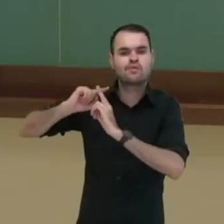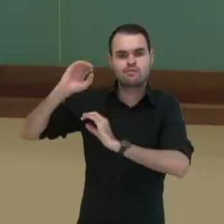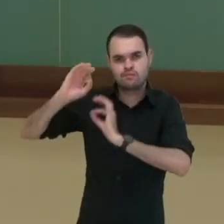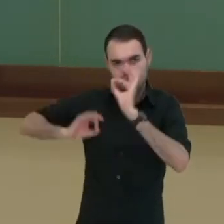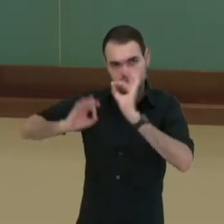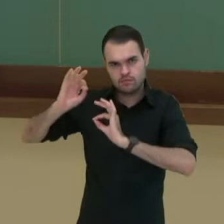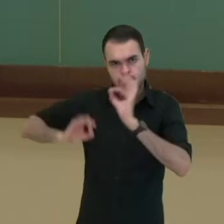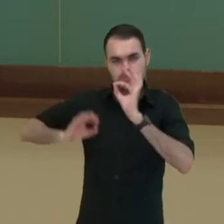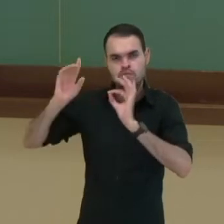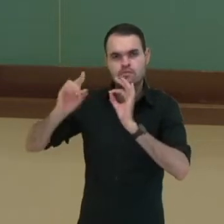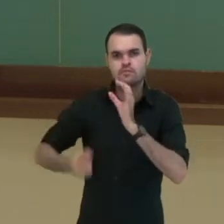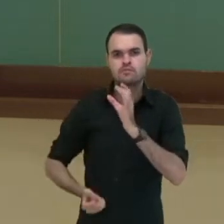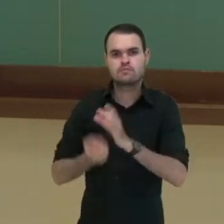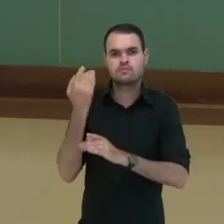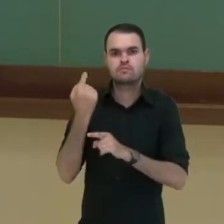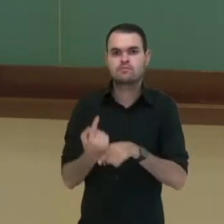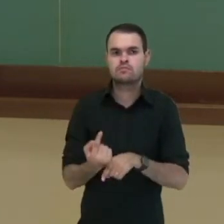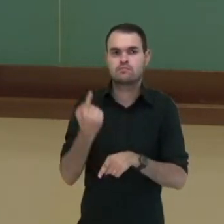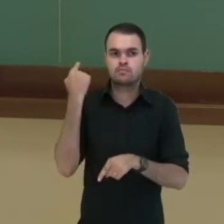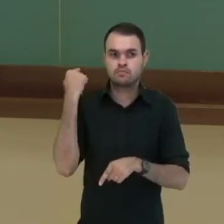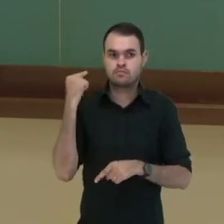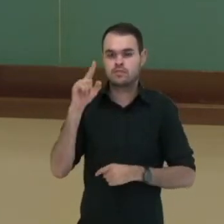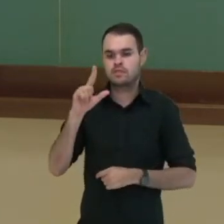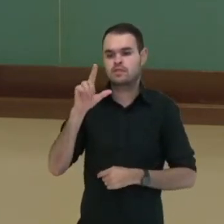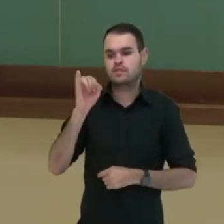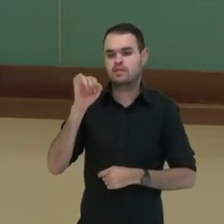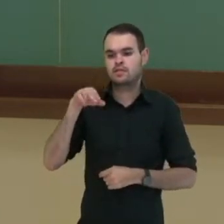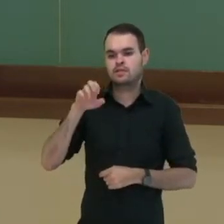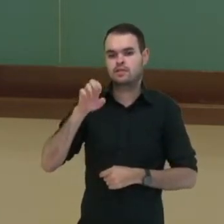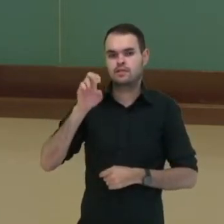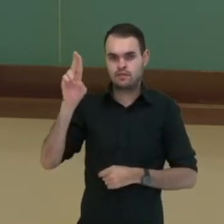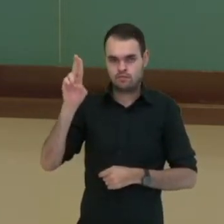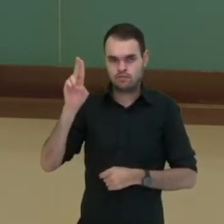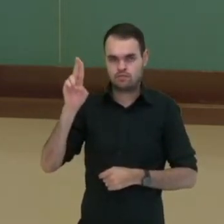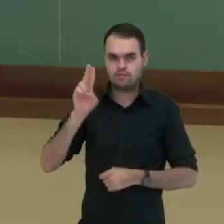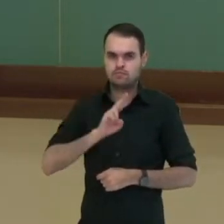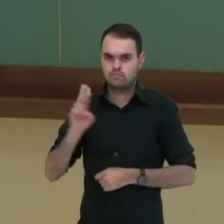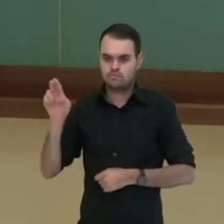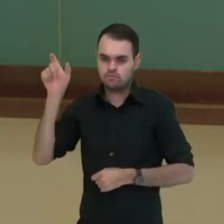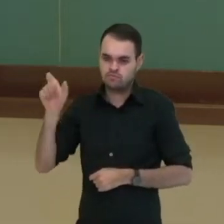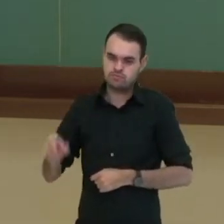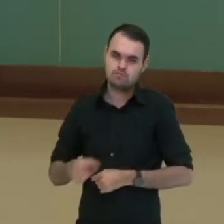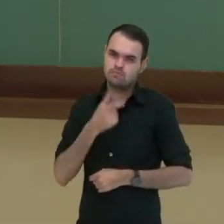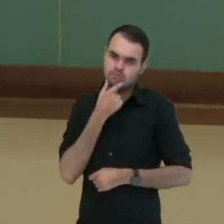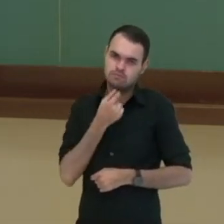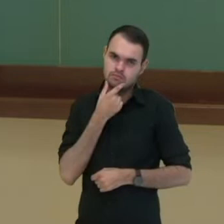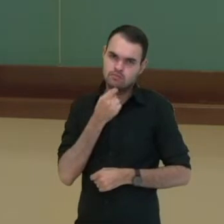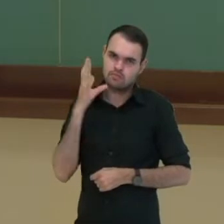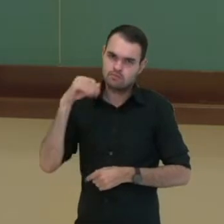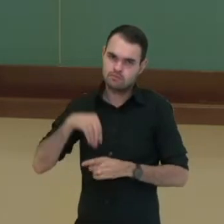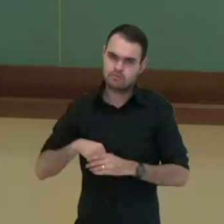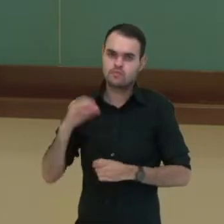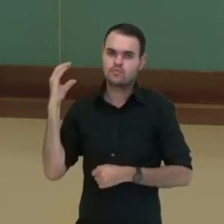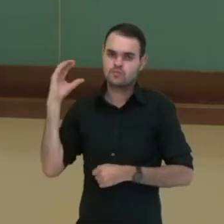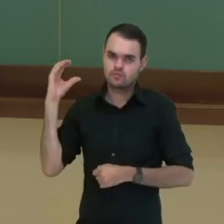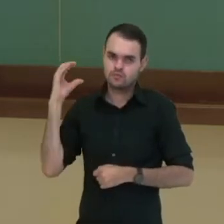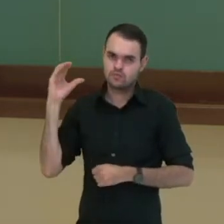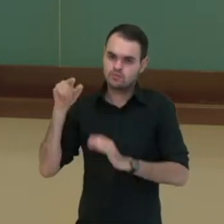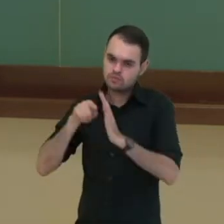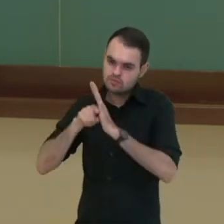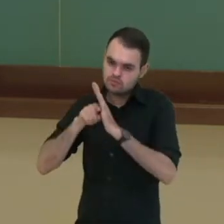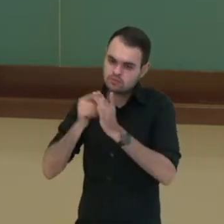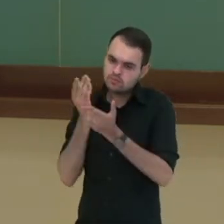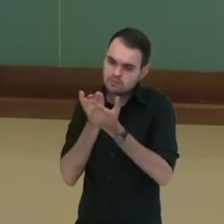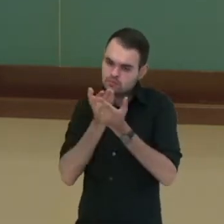seres vivos, ela partiu de Linneu, Carlos Linneu, né? E dentro da ciência, o ramo que se